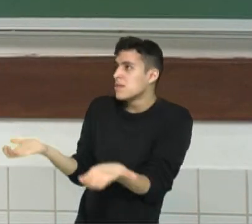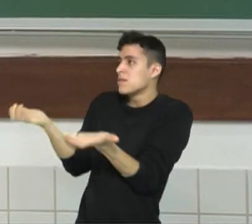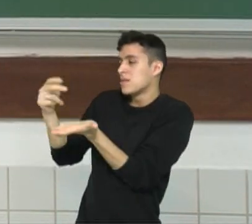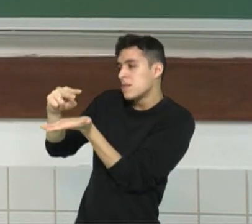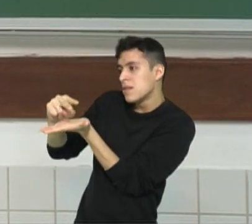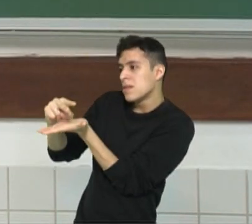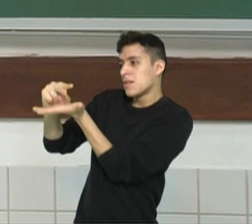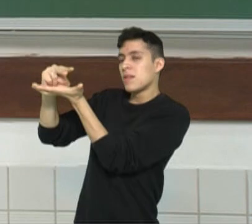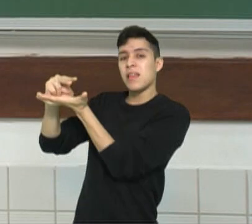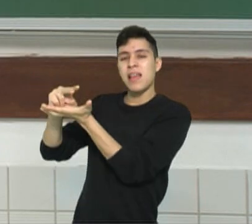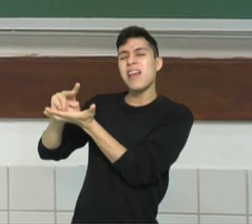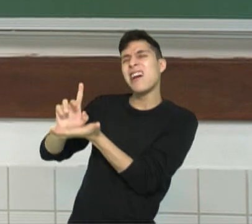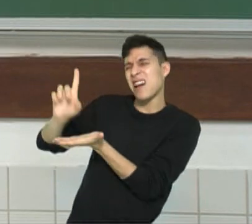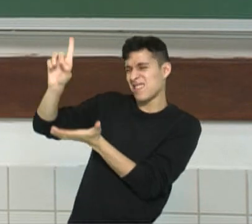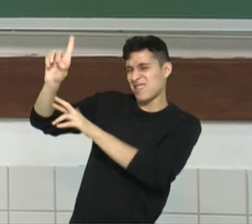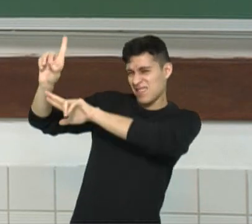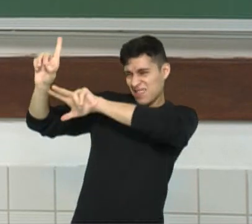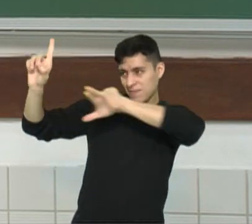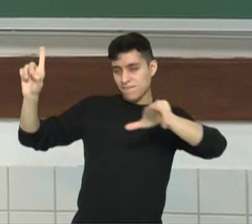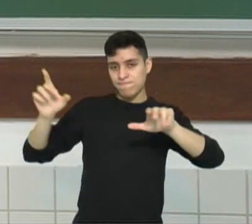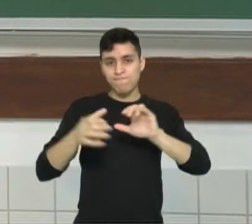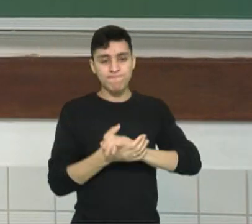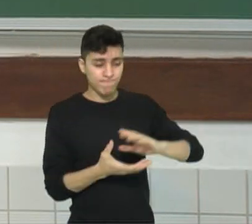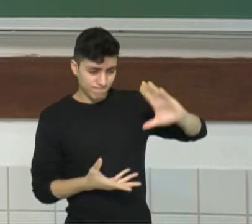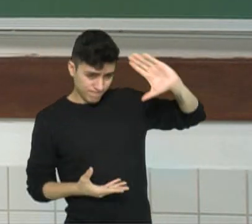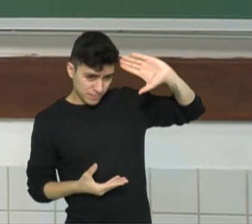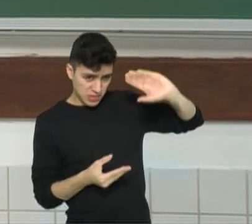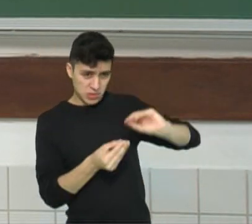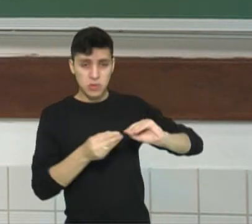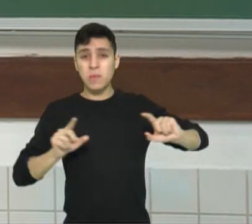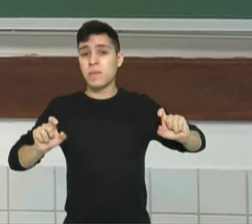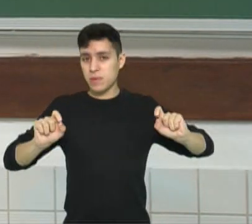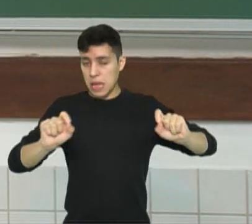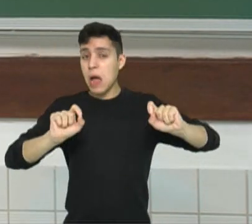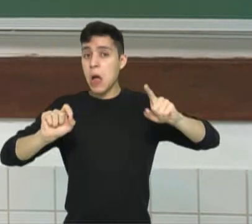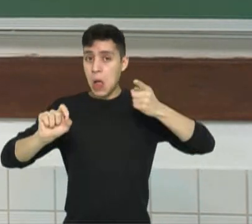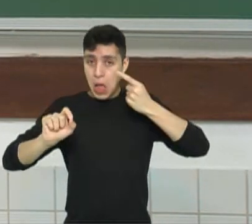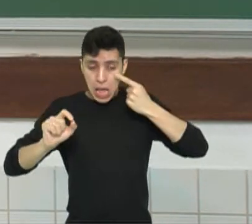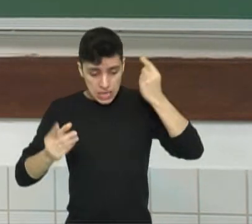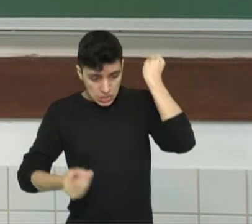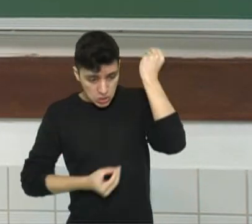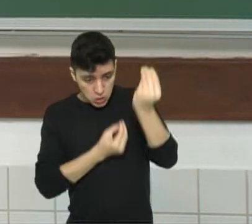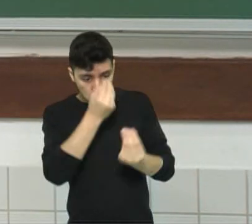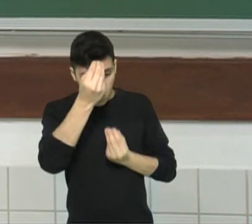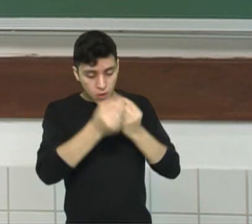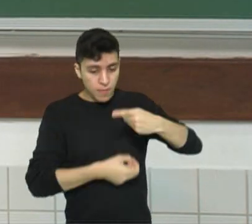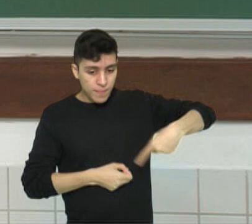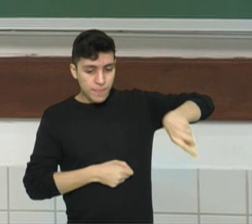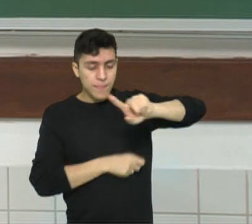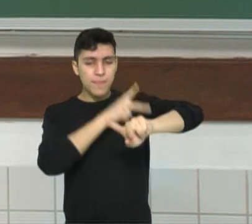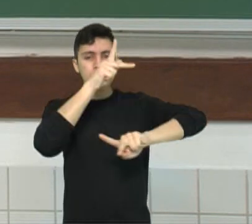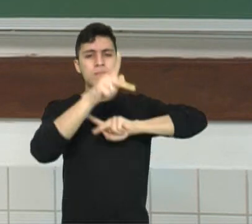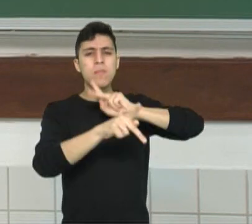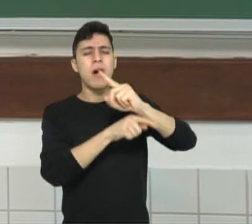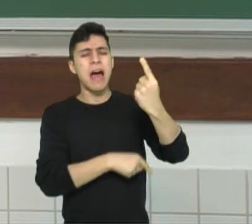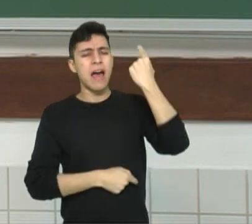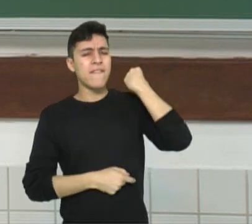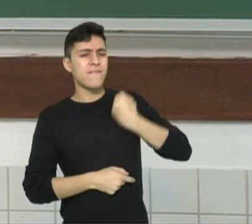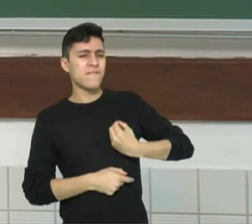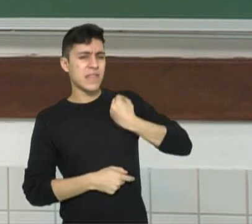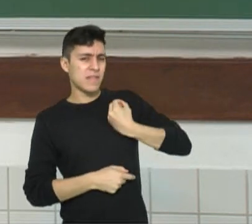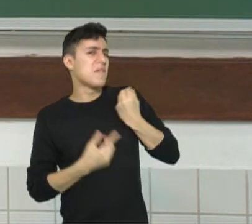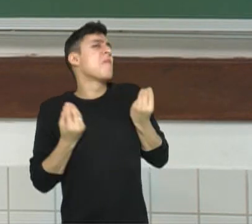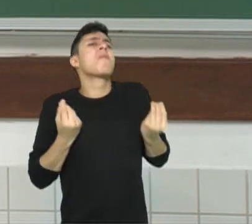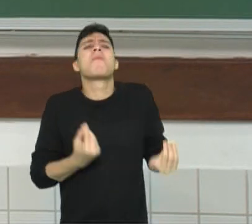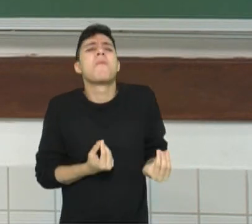uma conclusão do que a gente estudou, eu quero que a gente tenha uma noção como é que esses povos indígenas vivem hoje no